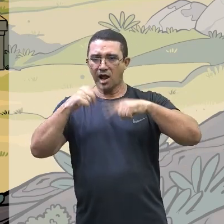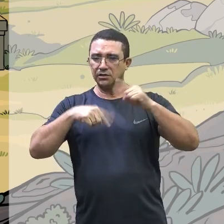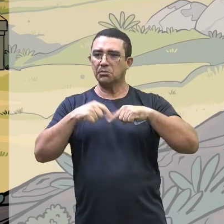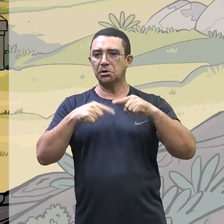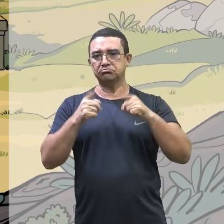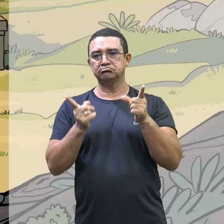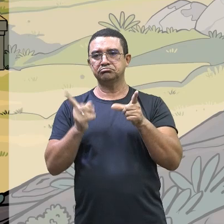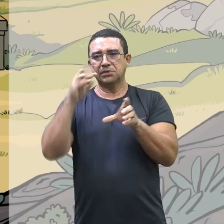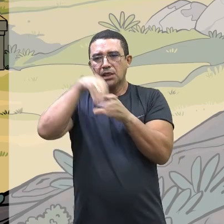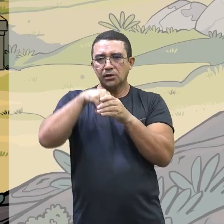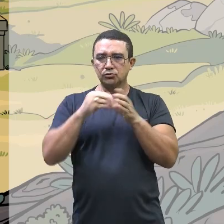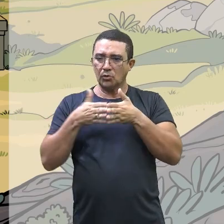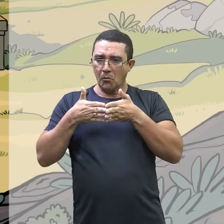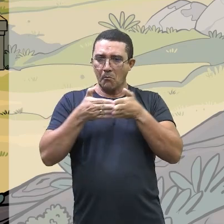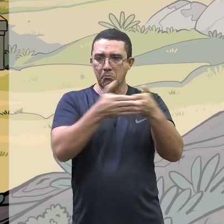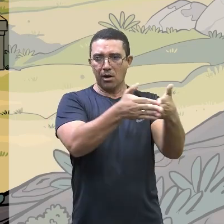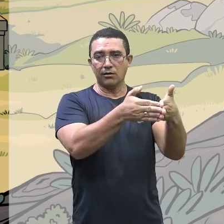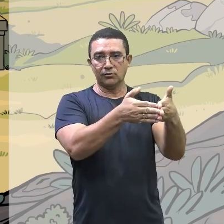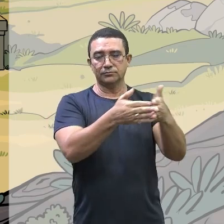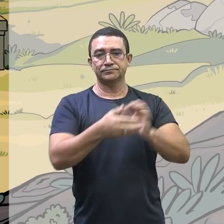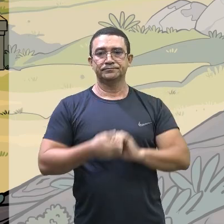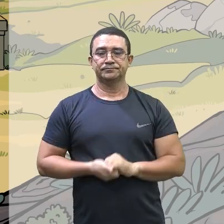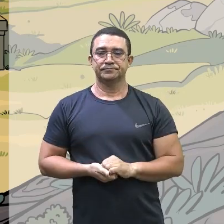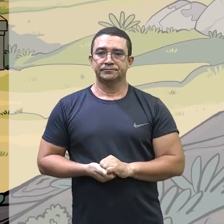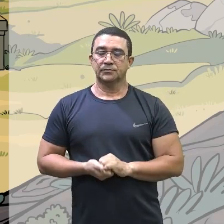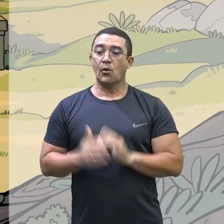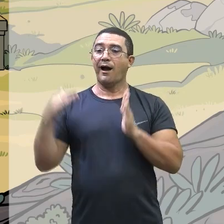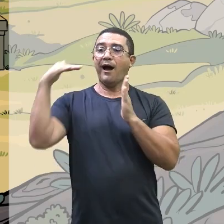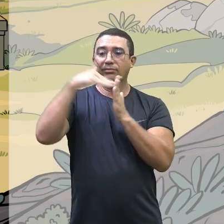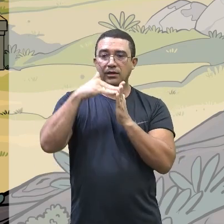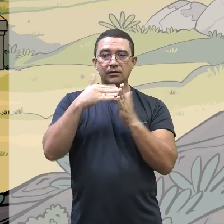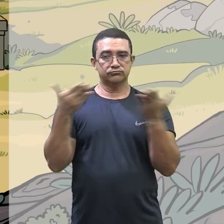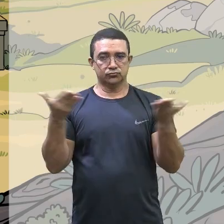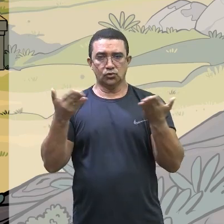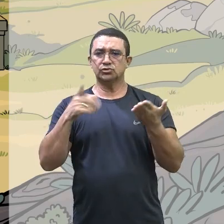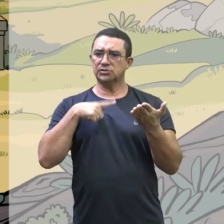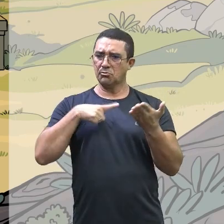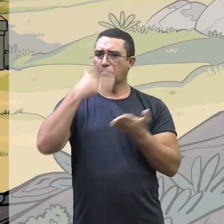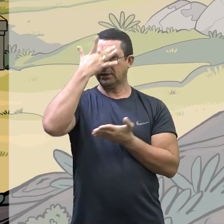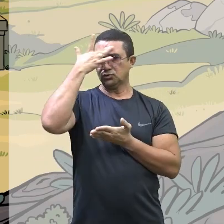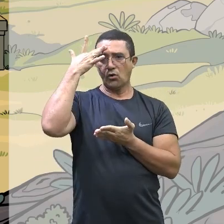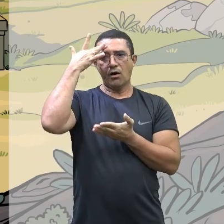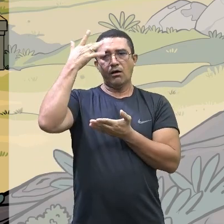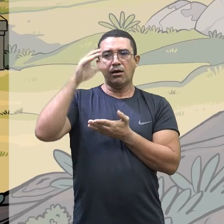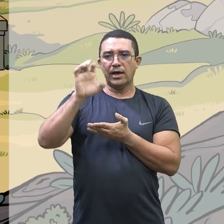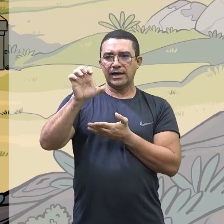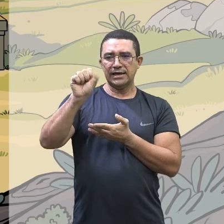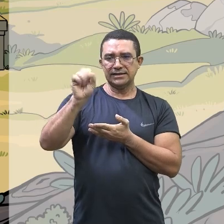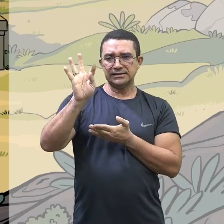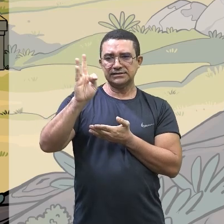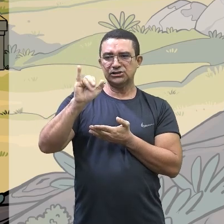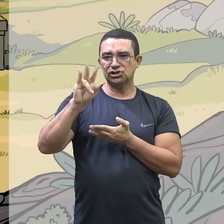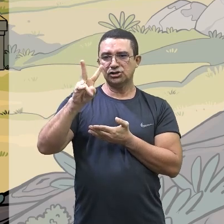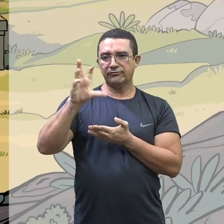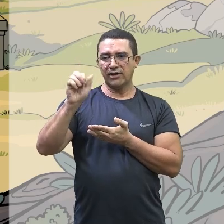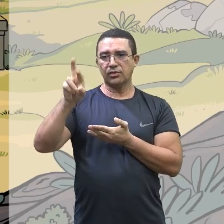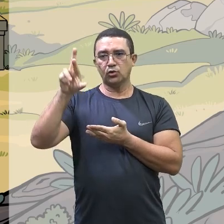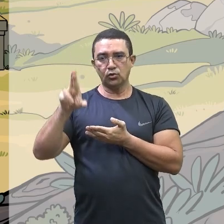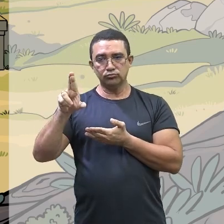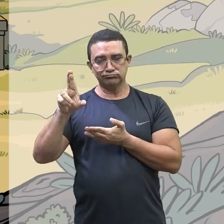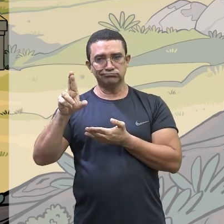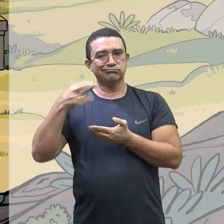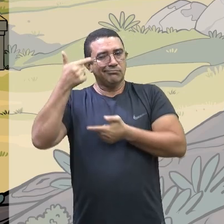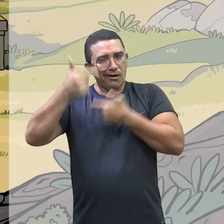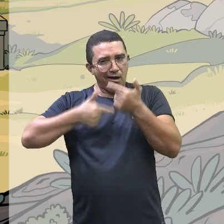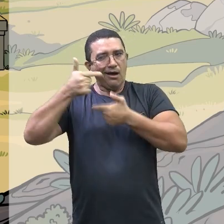professor? Também mas é interessante, professor, é que até hoje nós ainda temos os estivadores. Ainda tem. Mas não trabalham mais aí, não